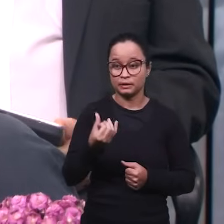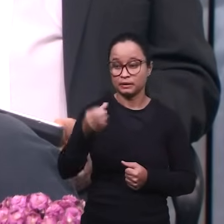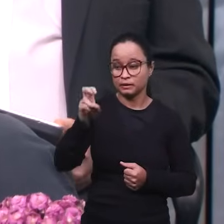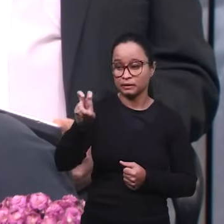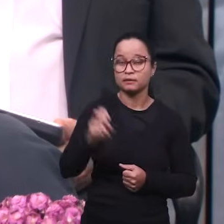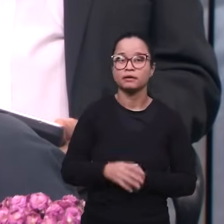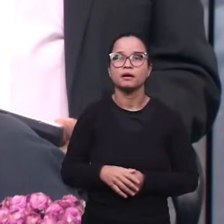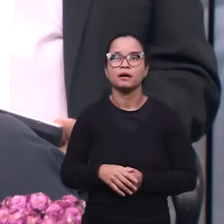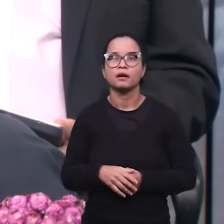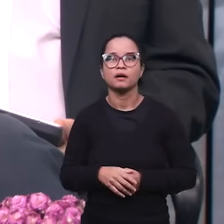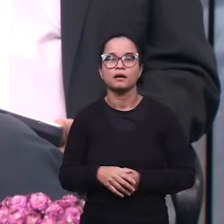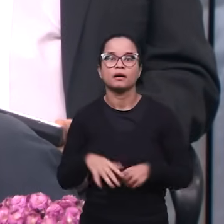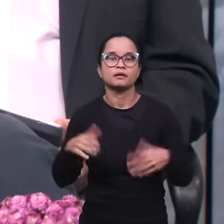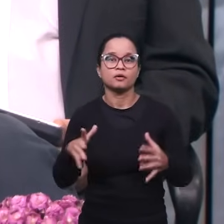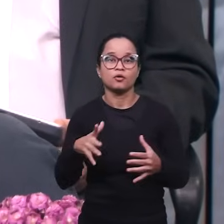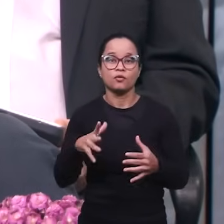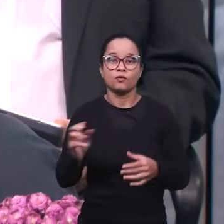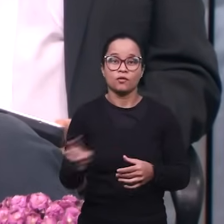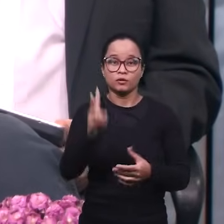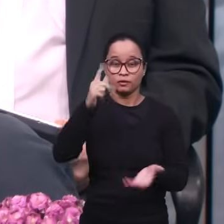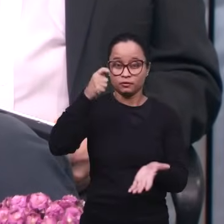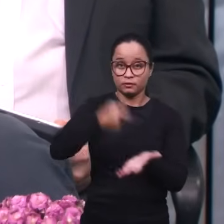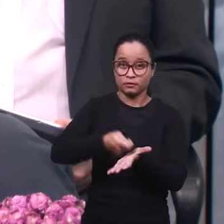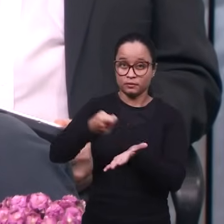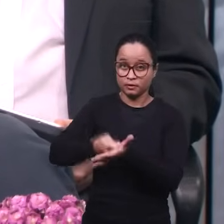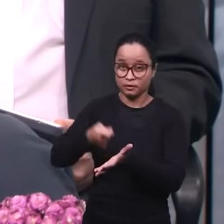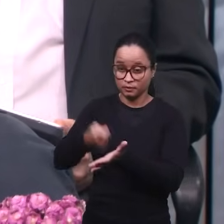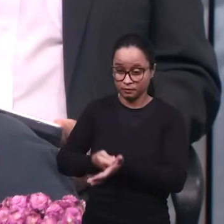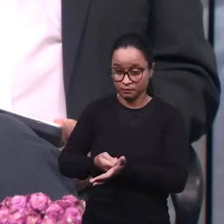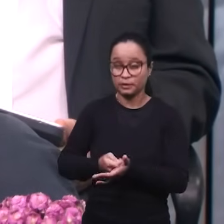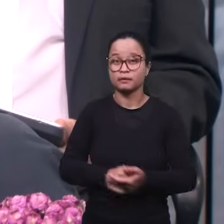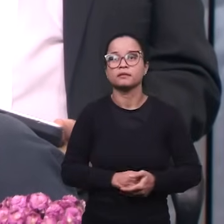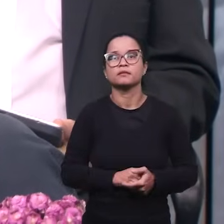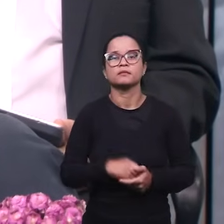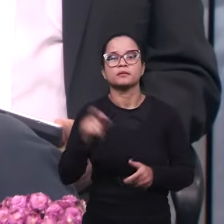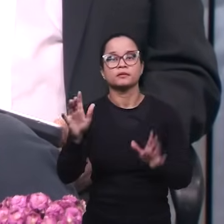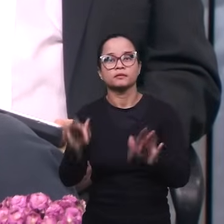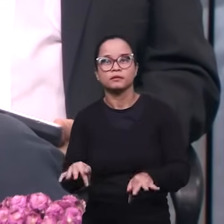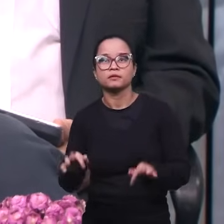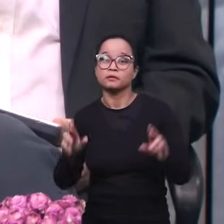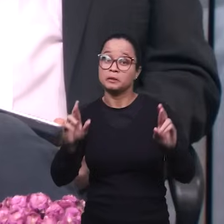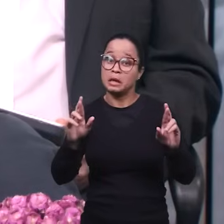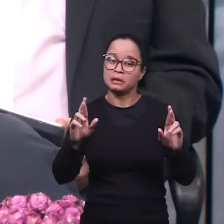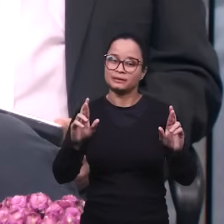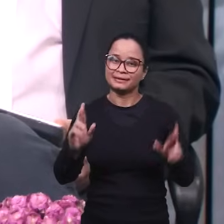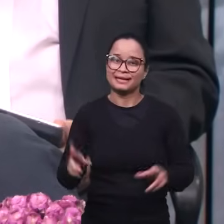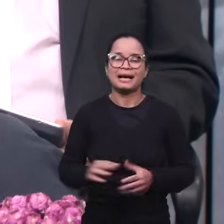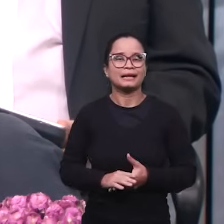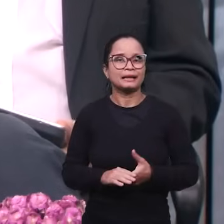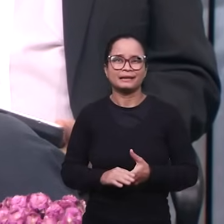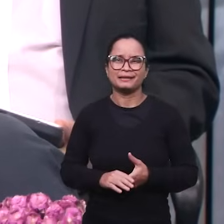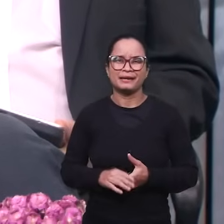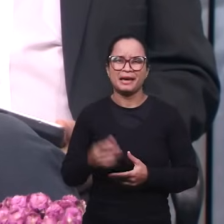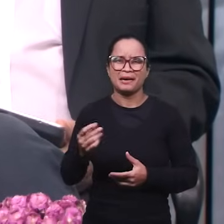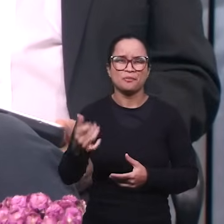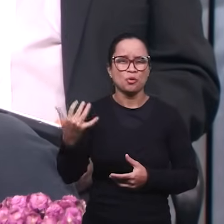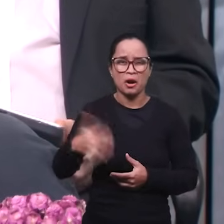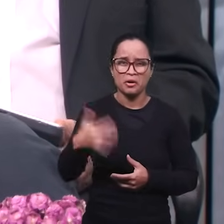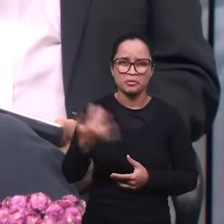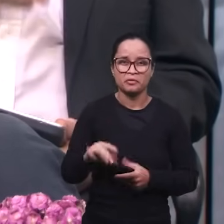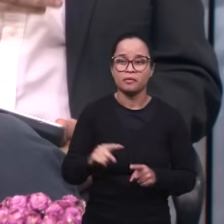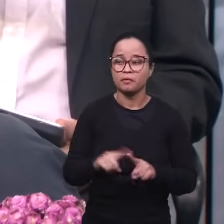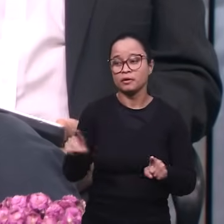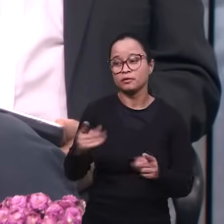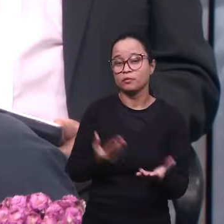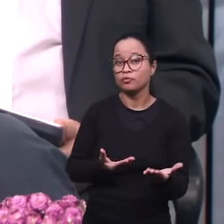anos, o valor que eu tenho que pagar, que eu tenho que recolher para fins de uma expectativa é muito alto, é inviável, né?